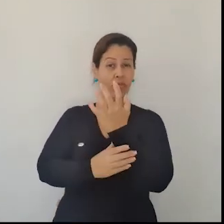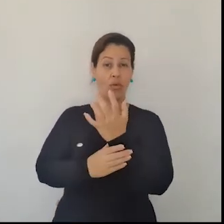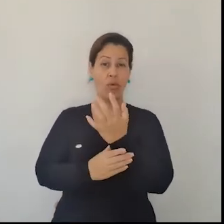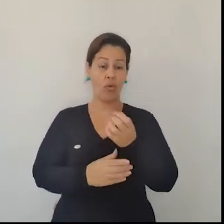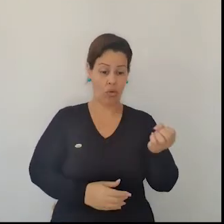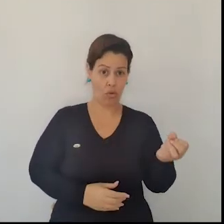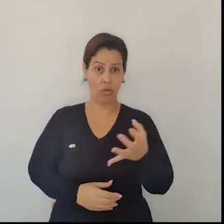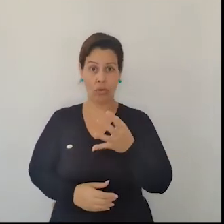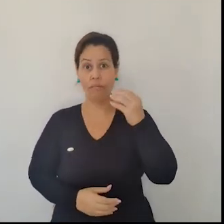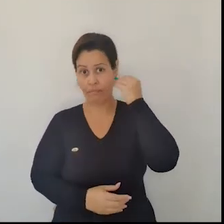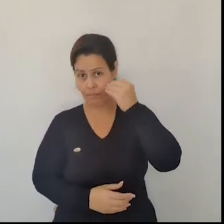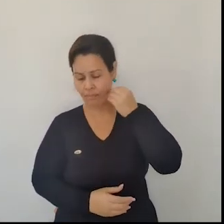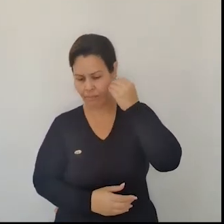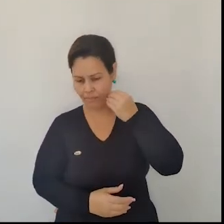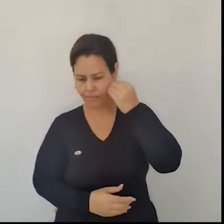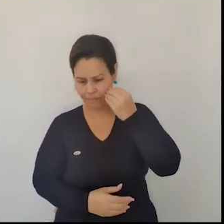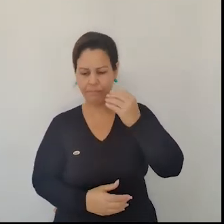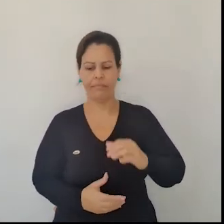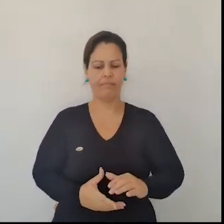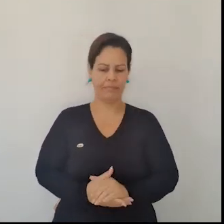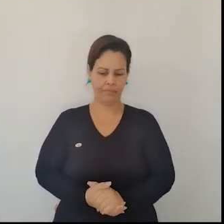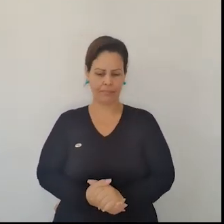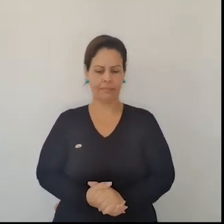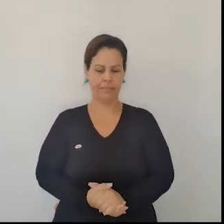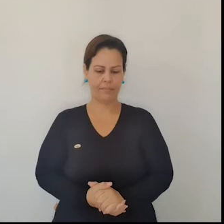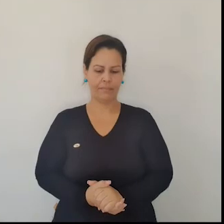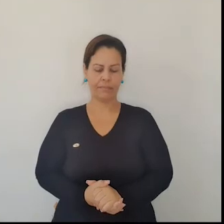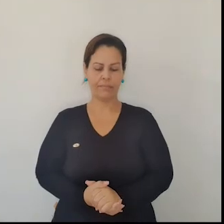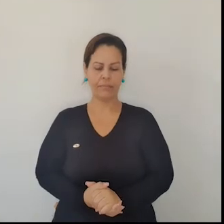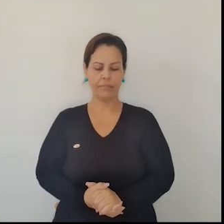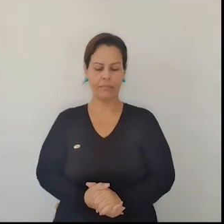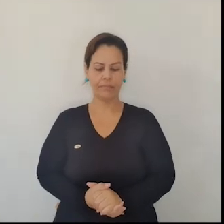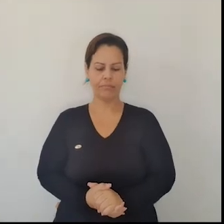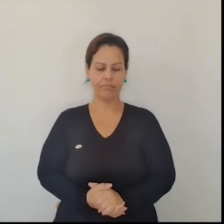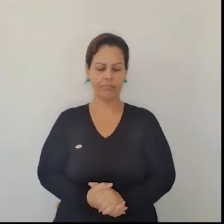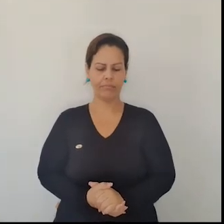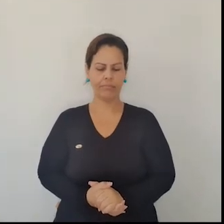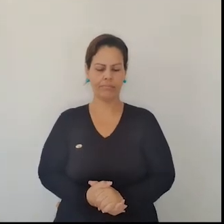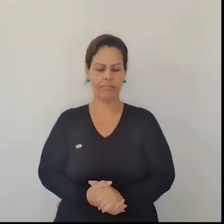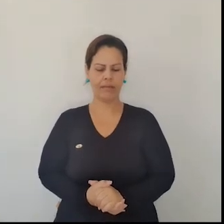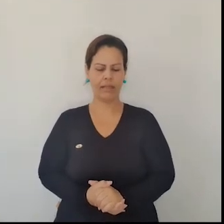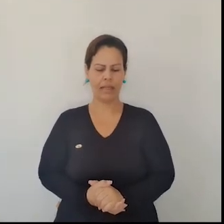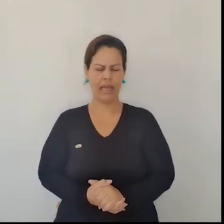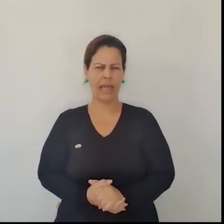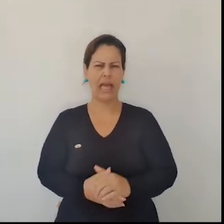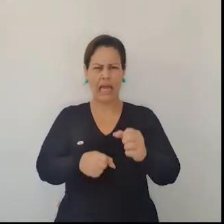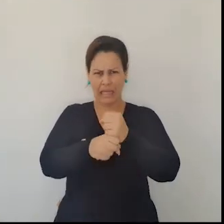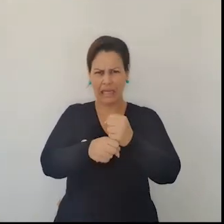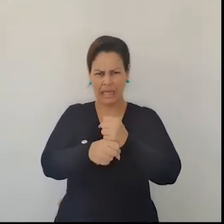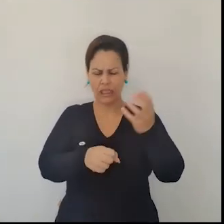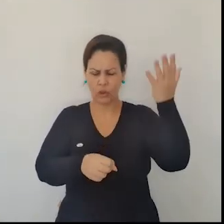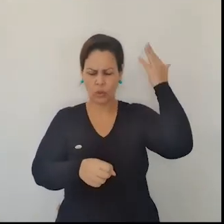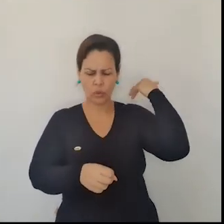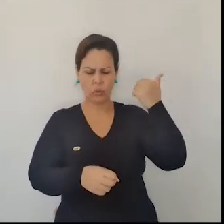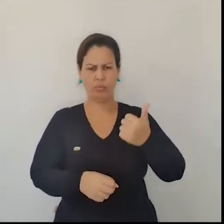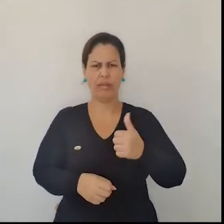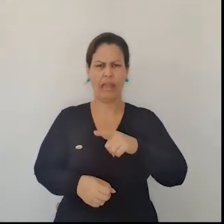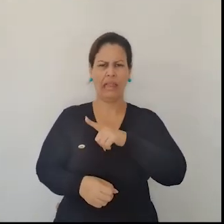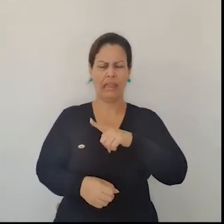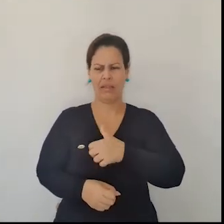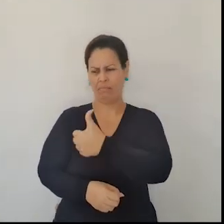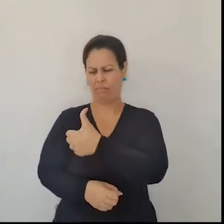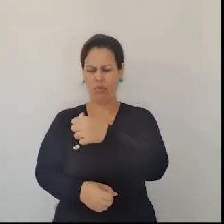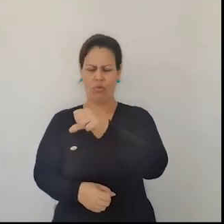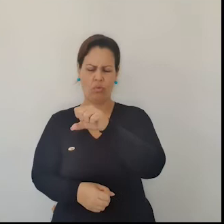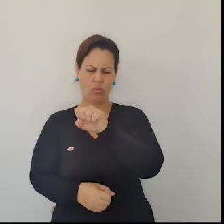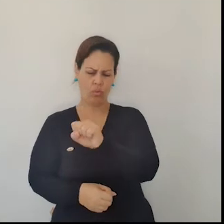aqui, de 1808, ela varia um pouco. Tem algumas bibliografias que